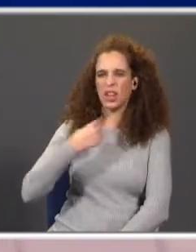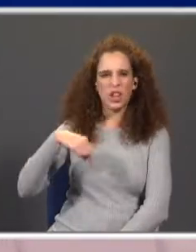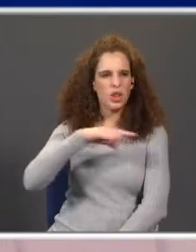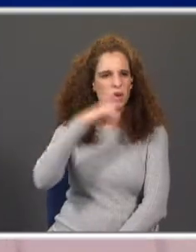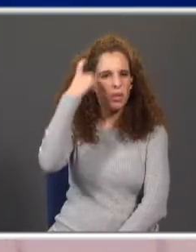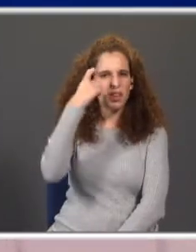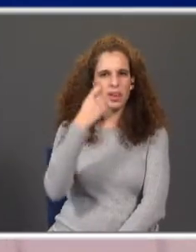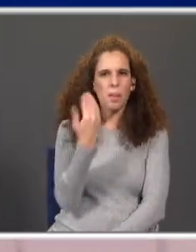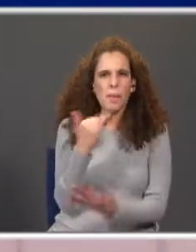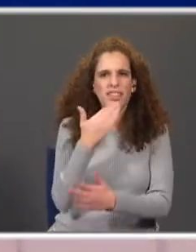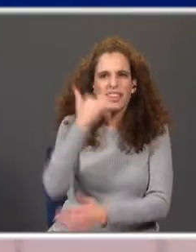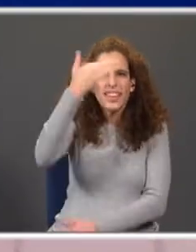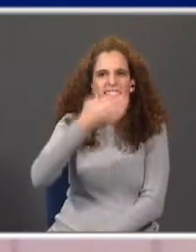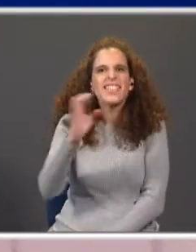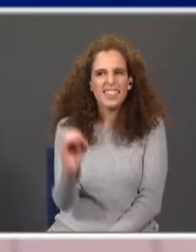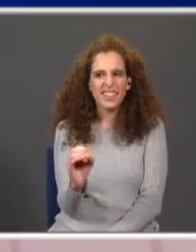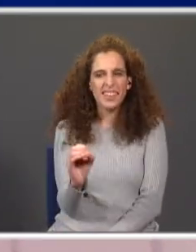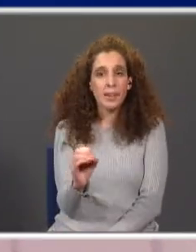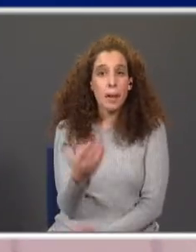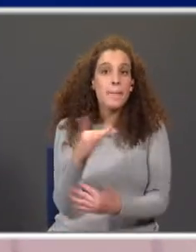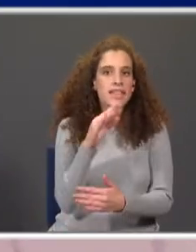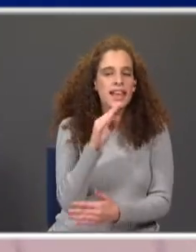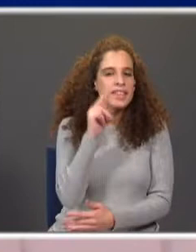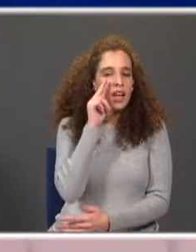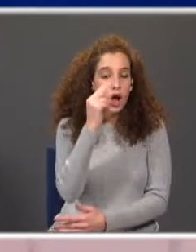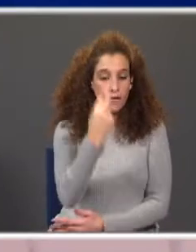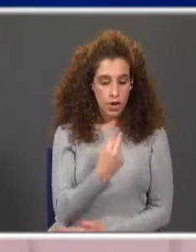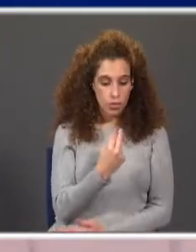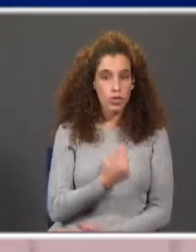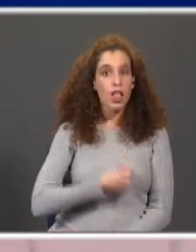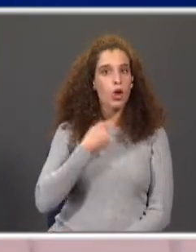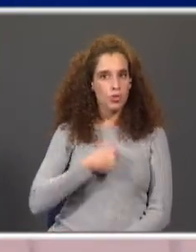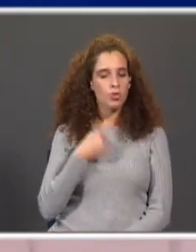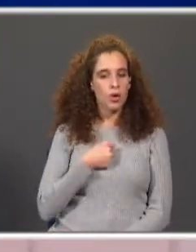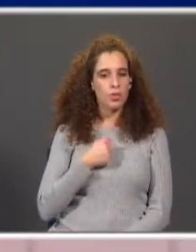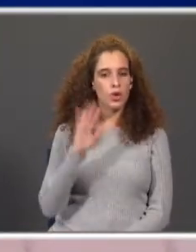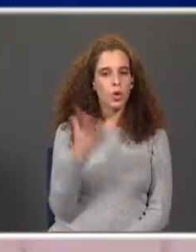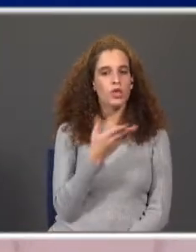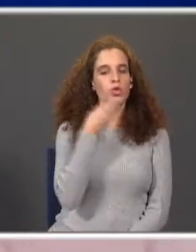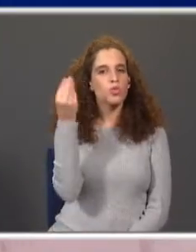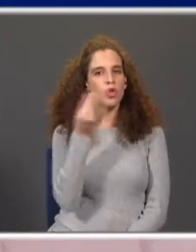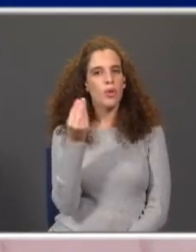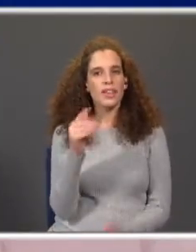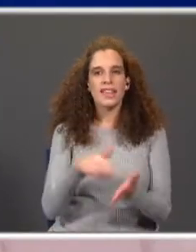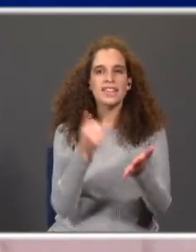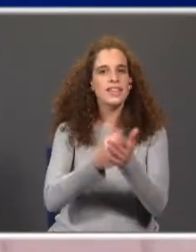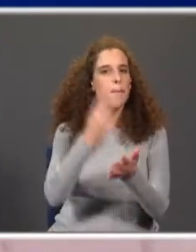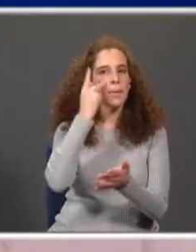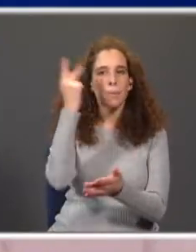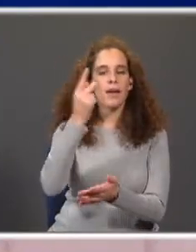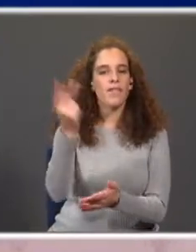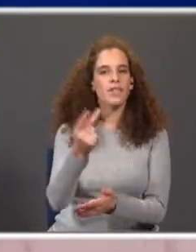como é que é aquele rapaz da minha idade? Porque é assim que nós nos vemos. E quando somos novos interiormente, somos para a vida toda. Então